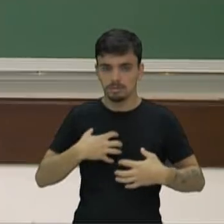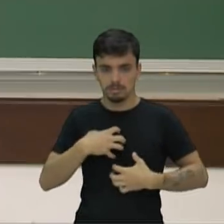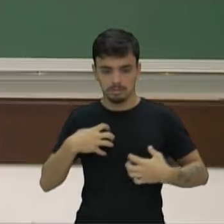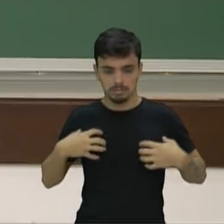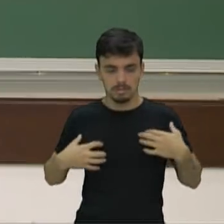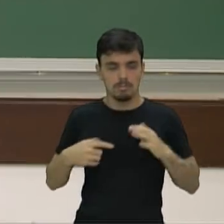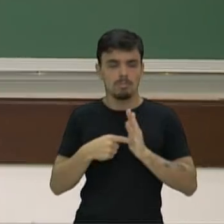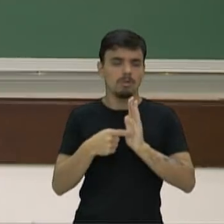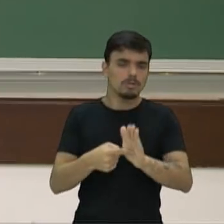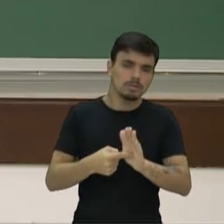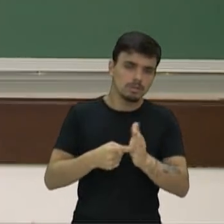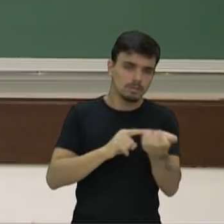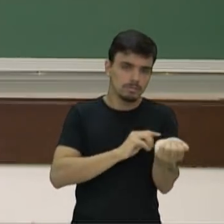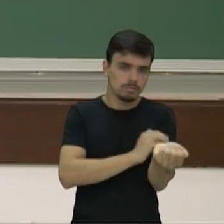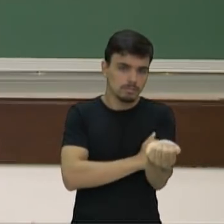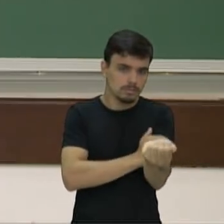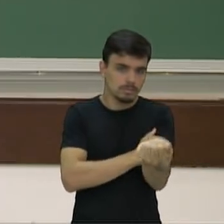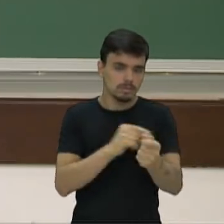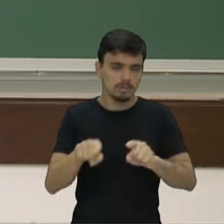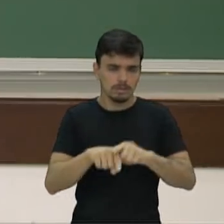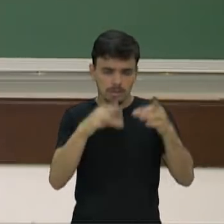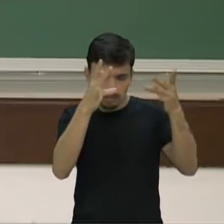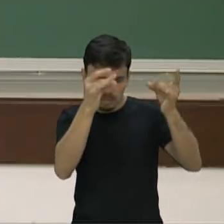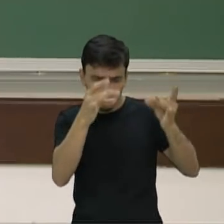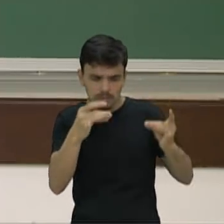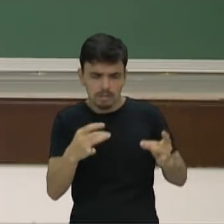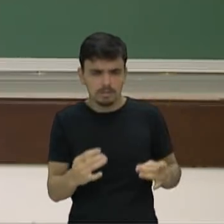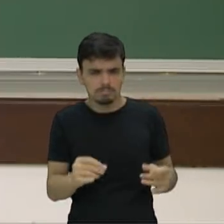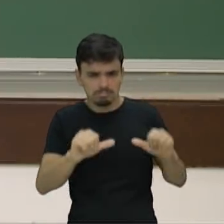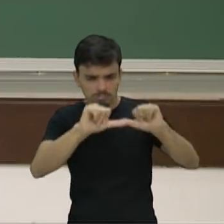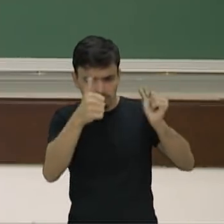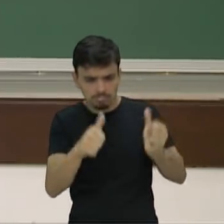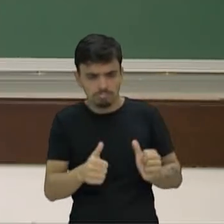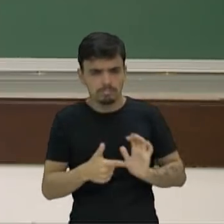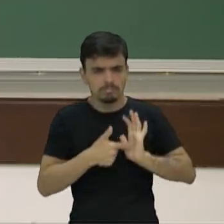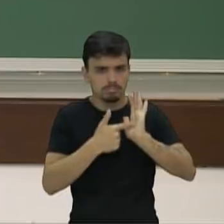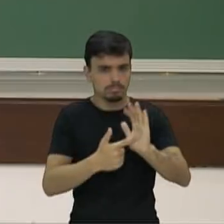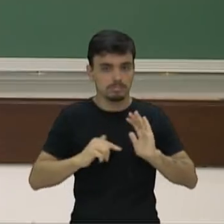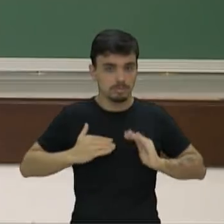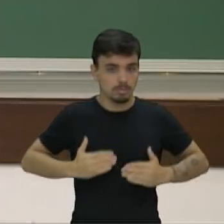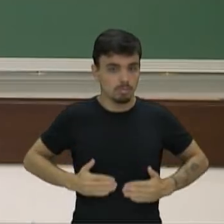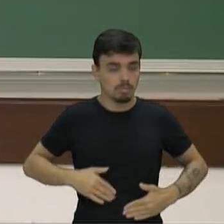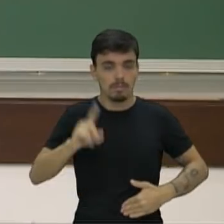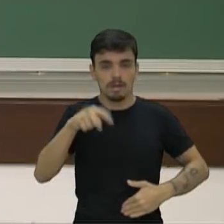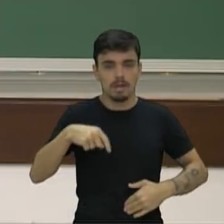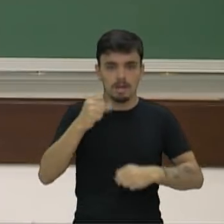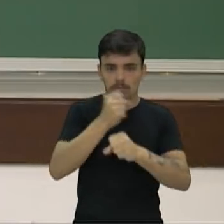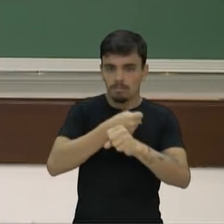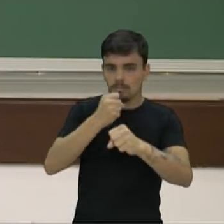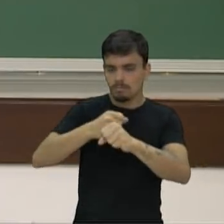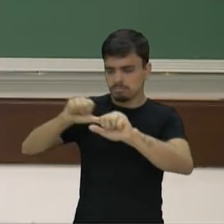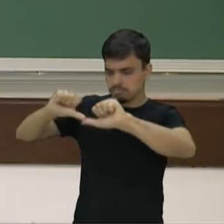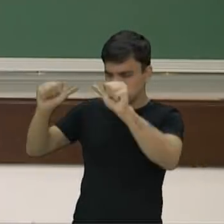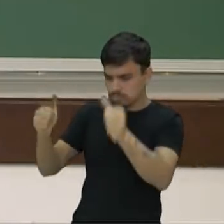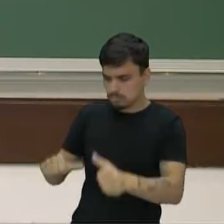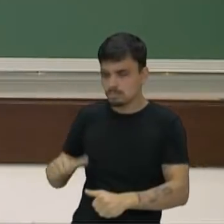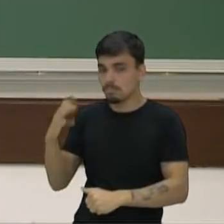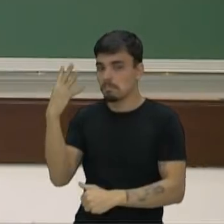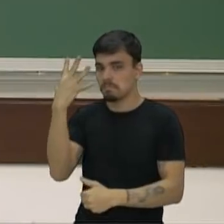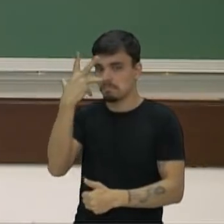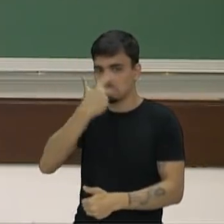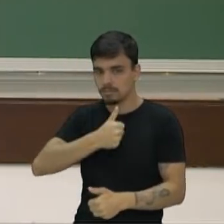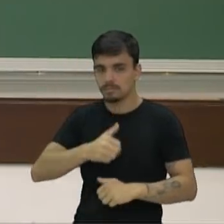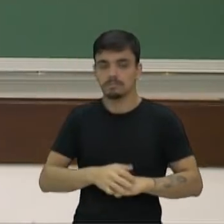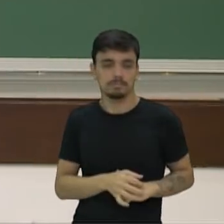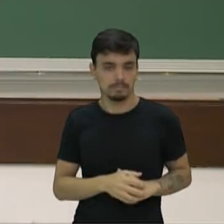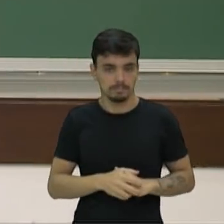a musculatura, com características detalhadas, minuciosas do corpo, para eles era uma escultura bela. né? O